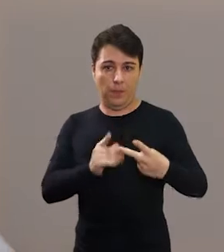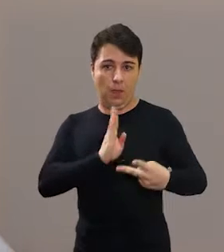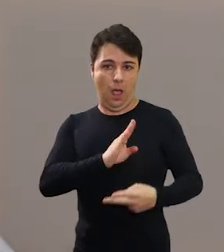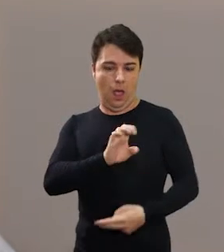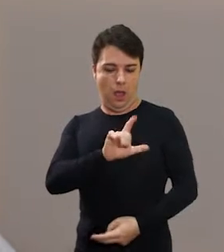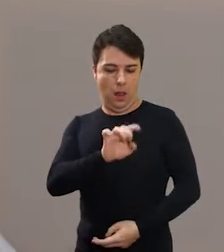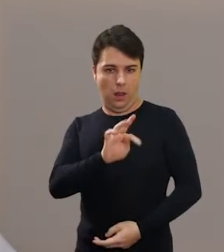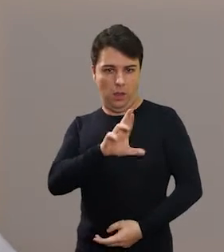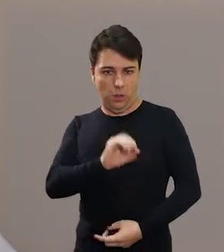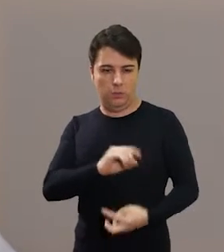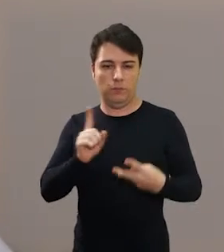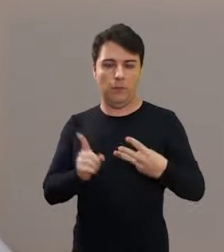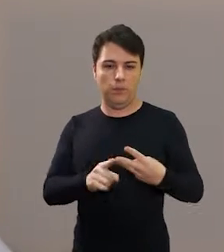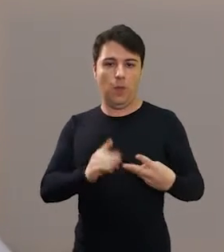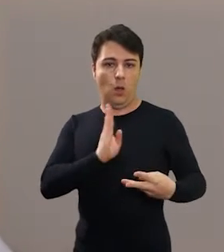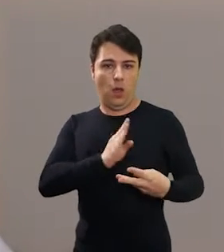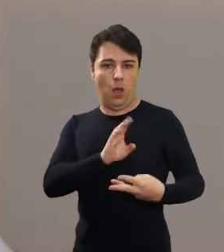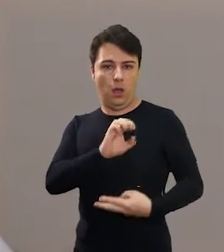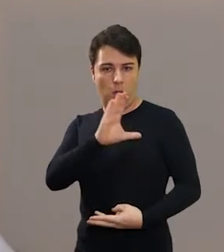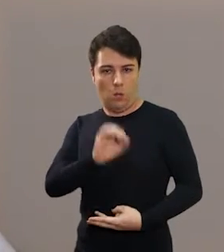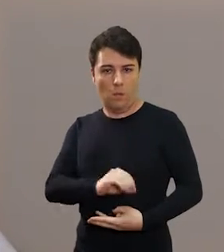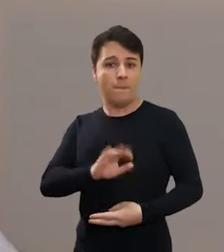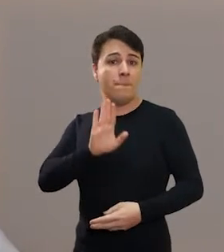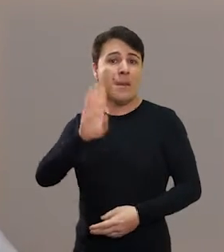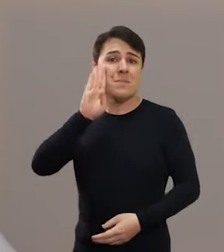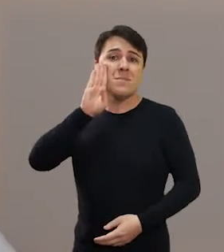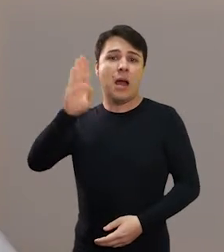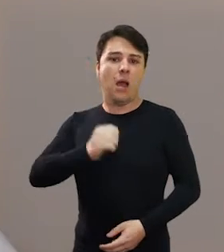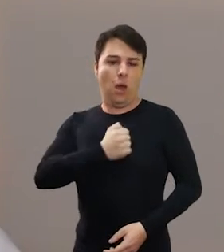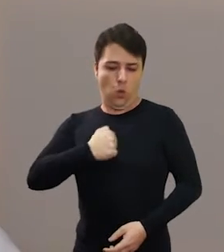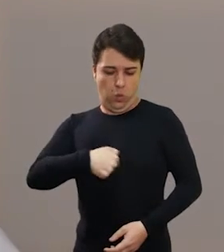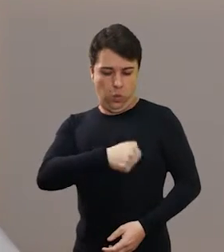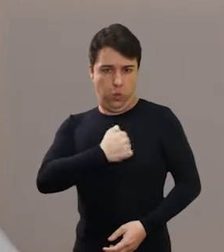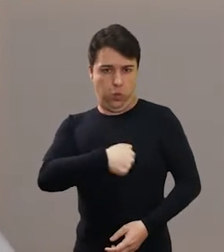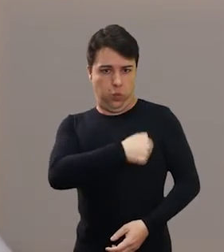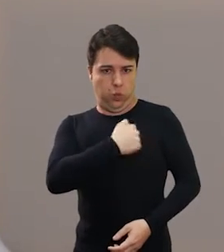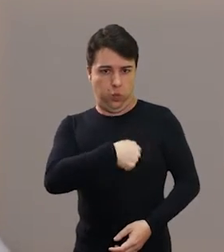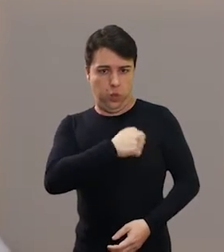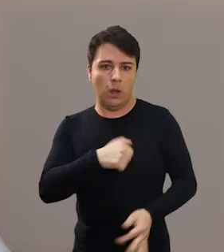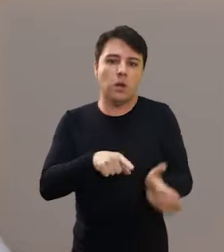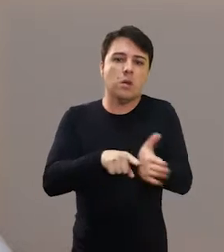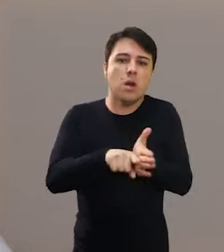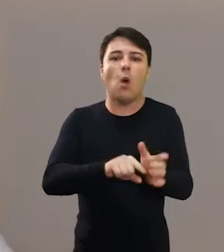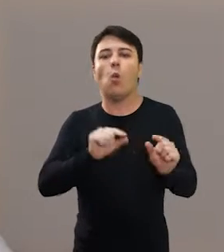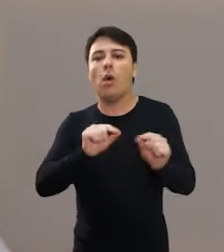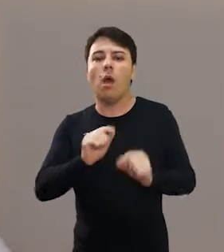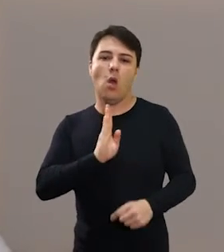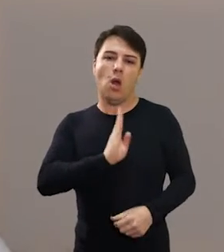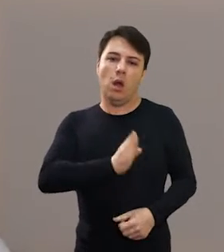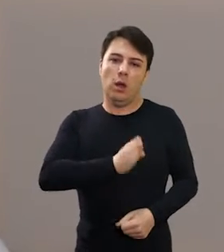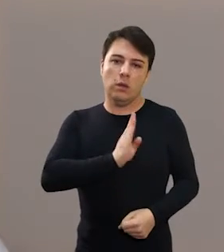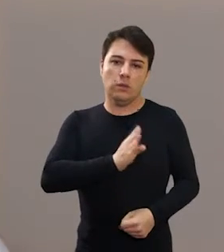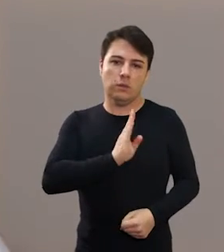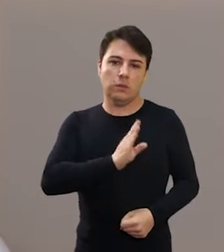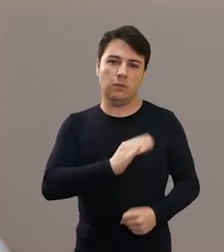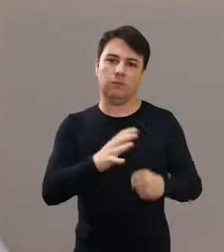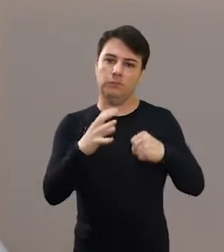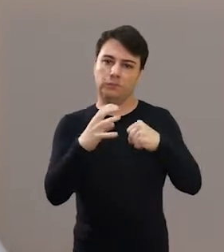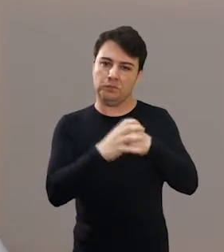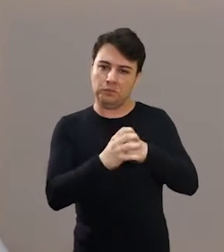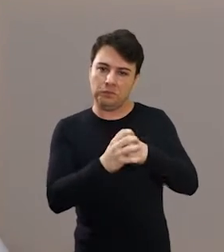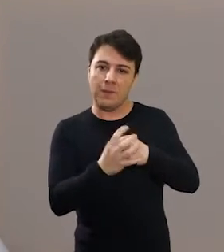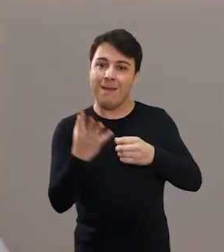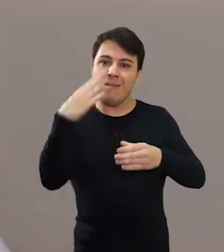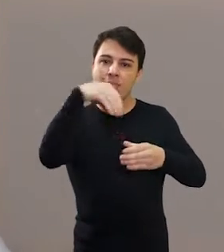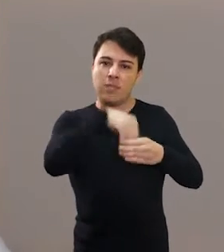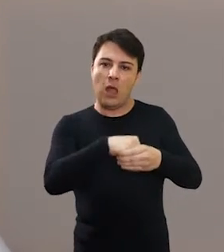de tórax, o eletrocardiograma, o ecocardiograma, que é o principal exame, é uma ultrassonografia que avalia o